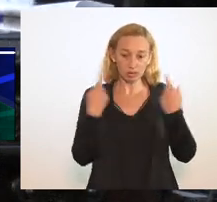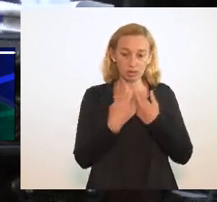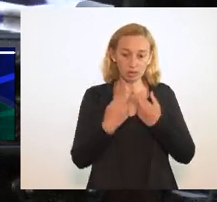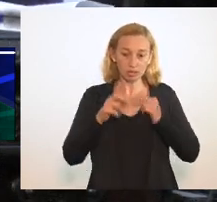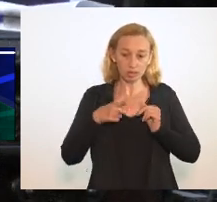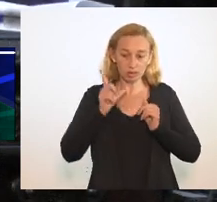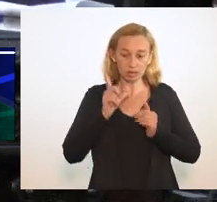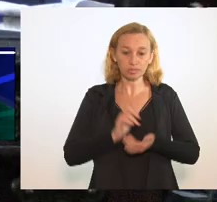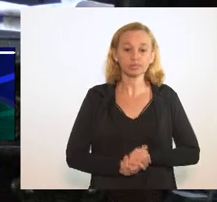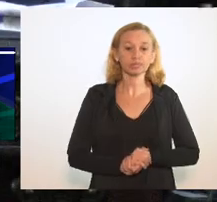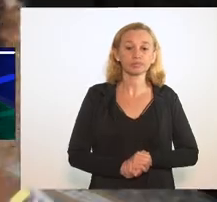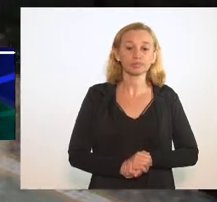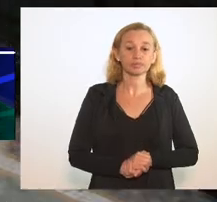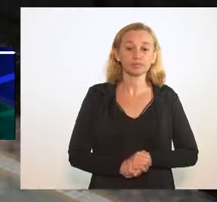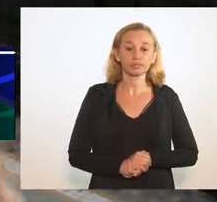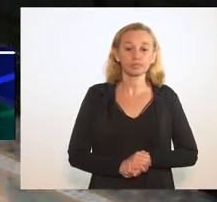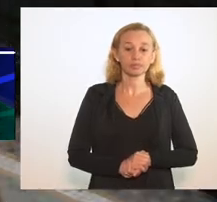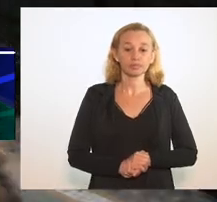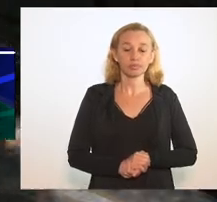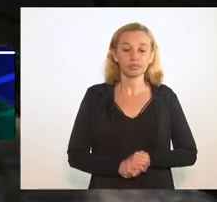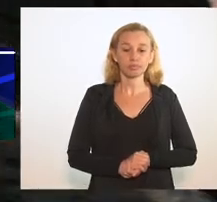anterior.